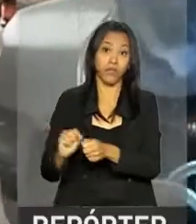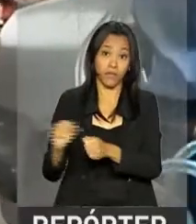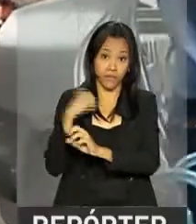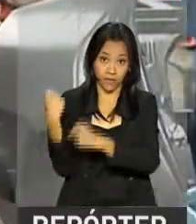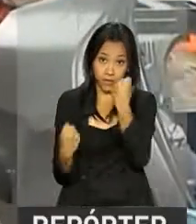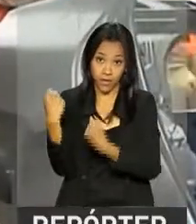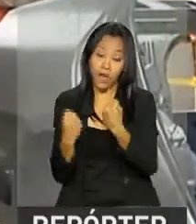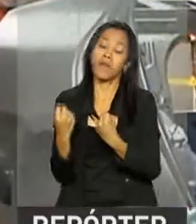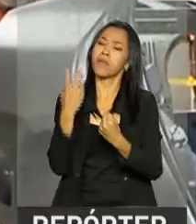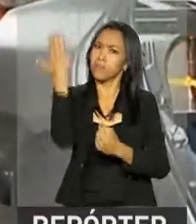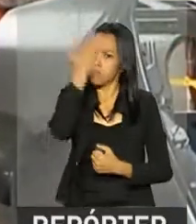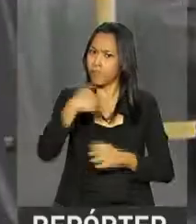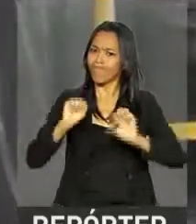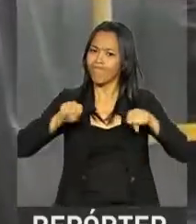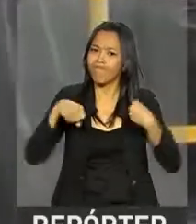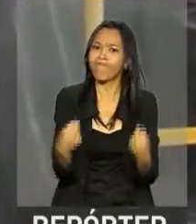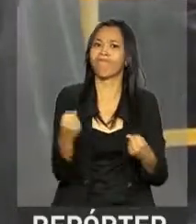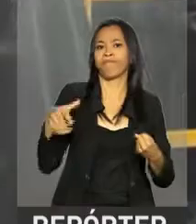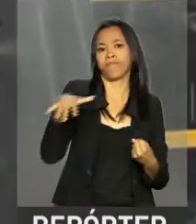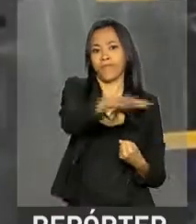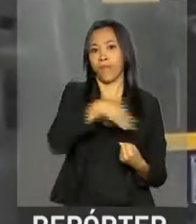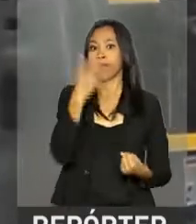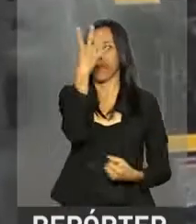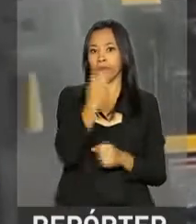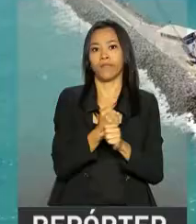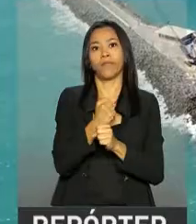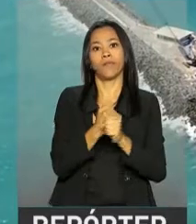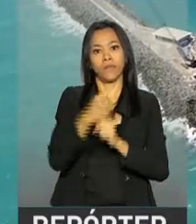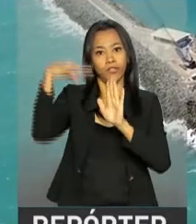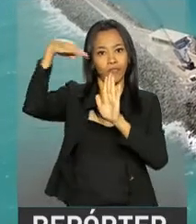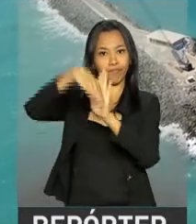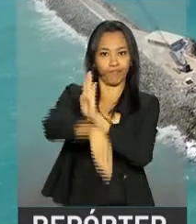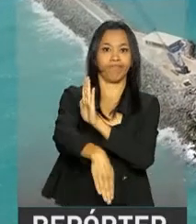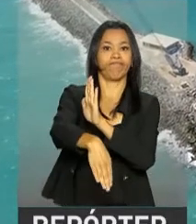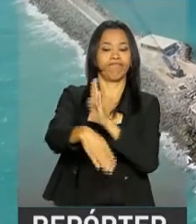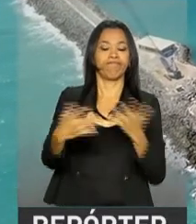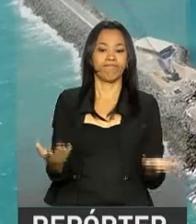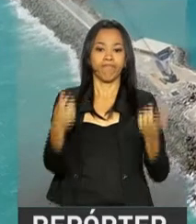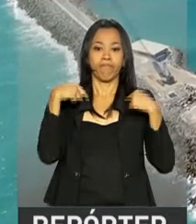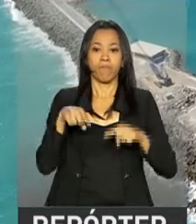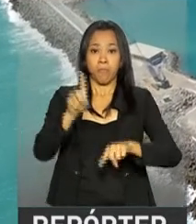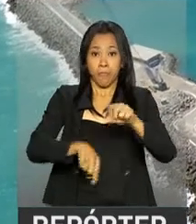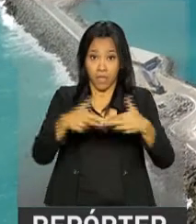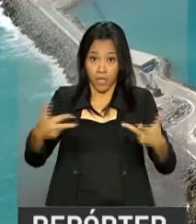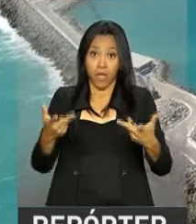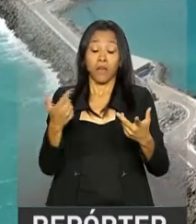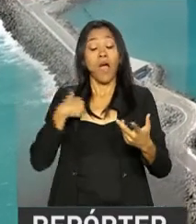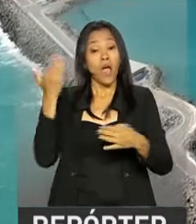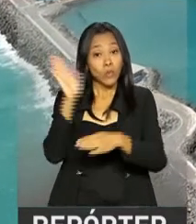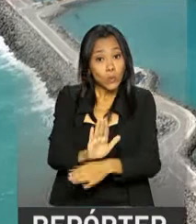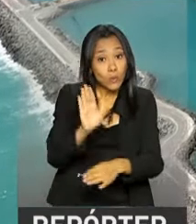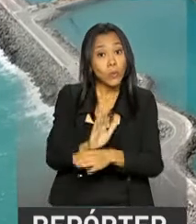mostra uma recuperação do setor após quatro anos de quedas as exportações deram uma grande contribuição